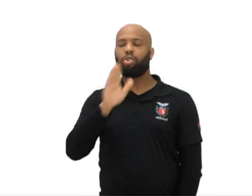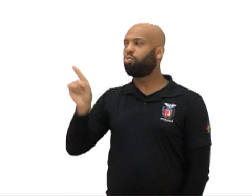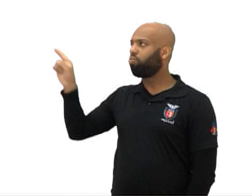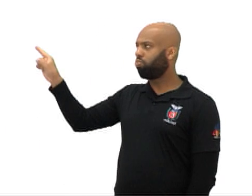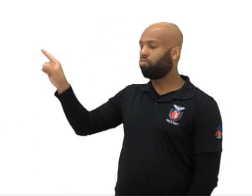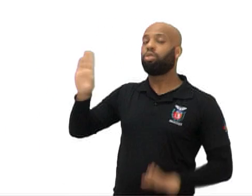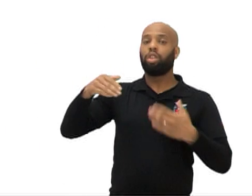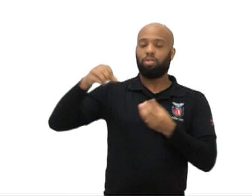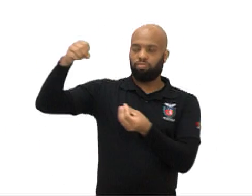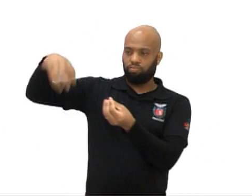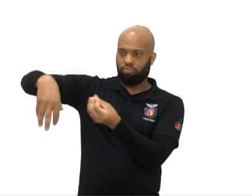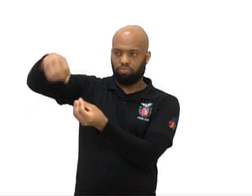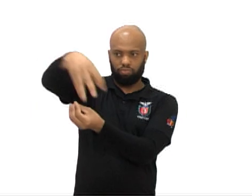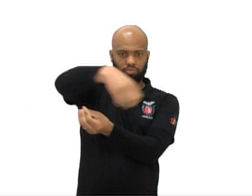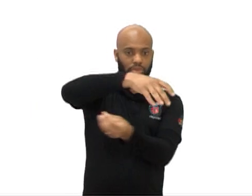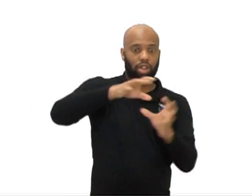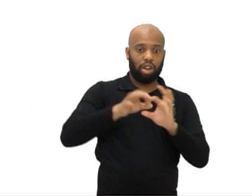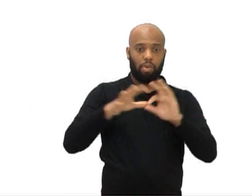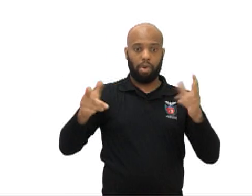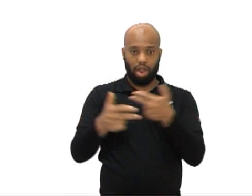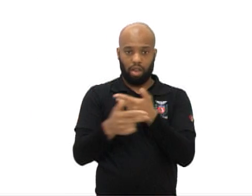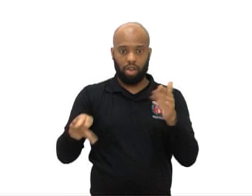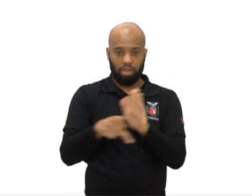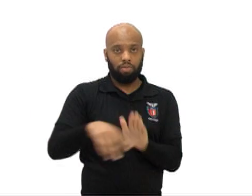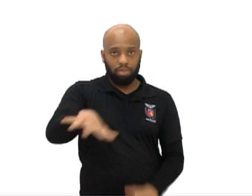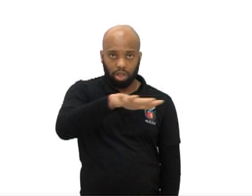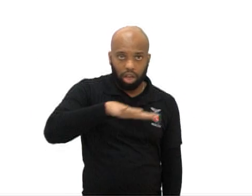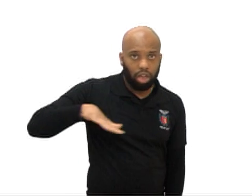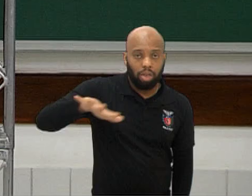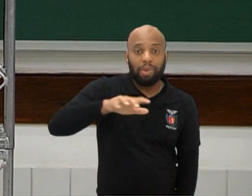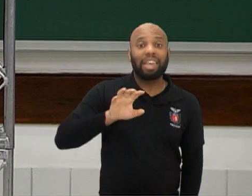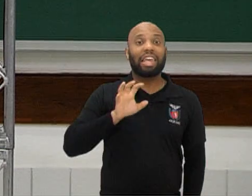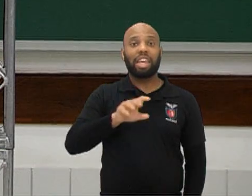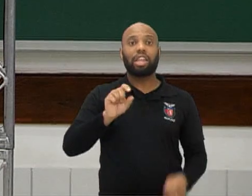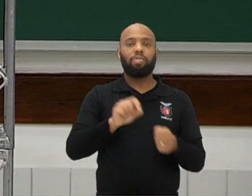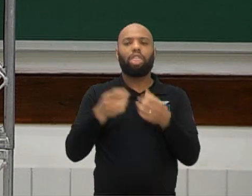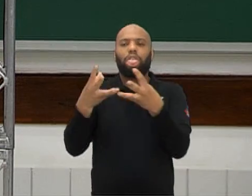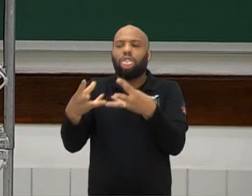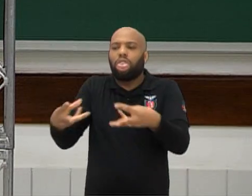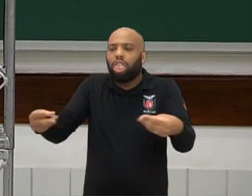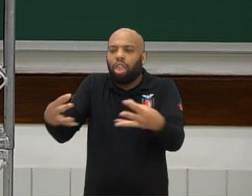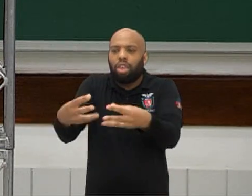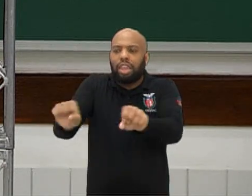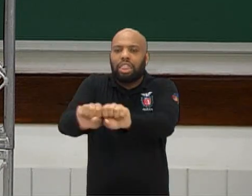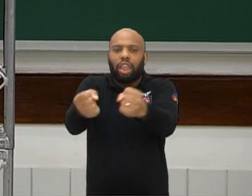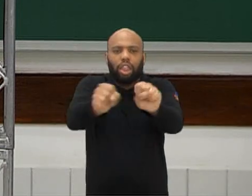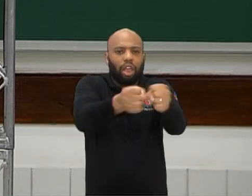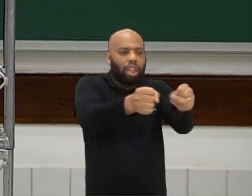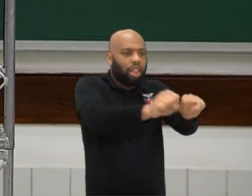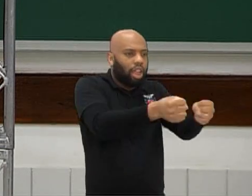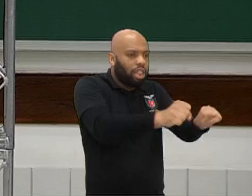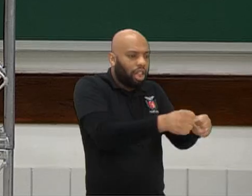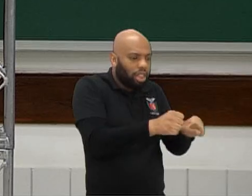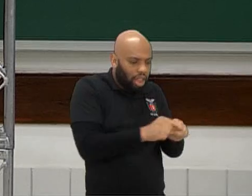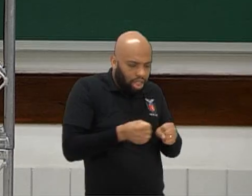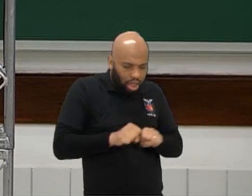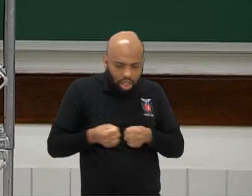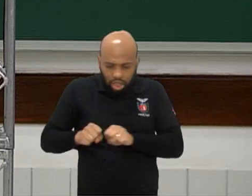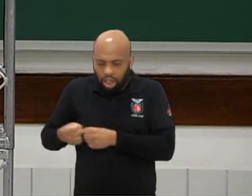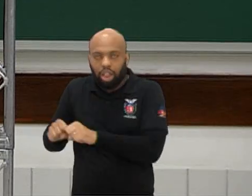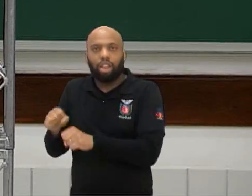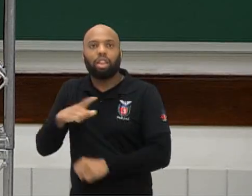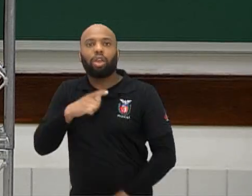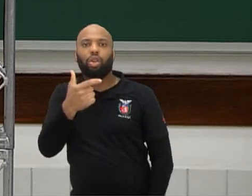libera substâncias no ambiente, essas substâncias vão degradando, vão quebrando as